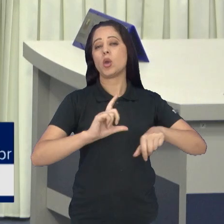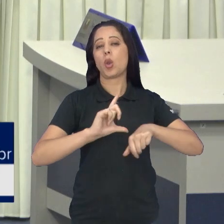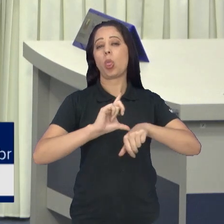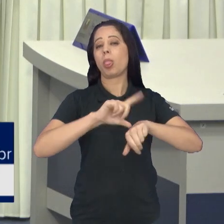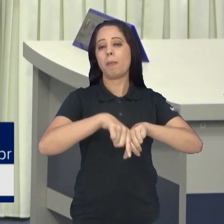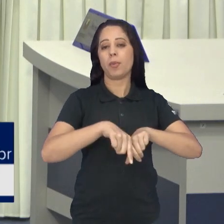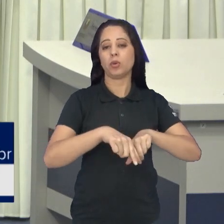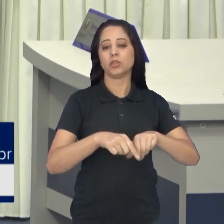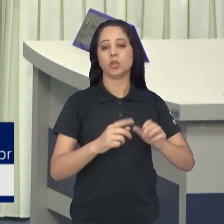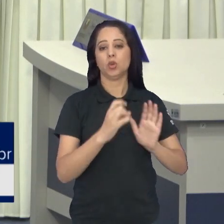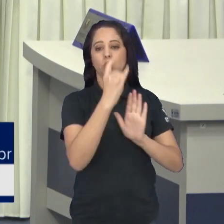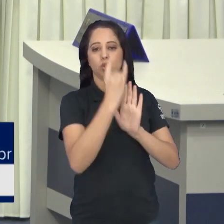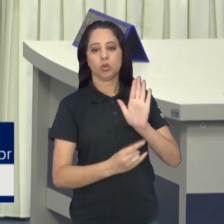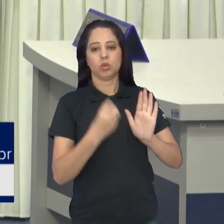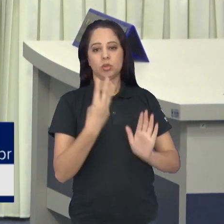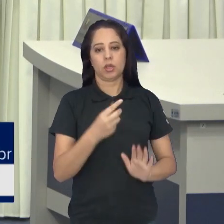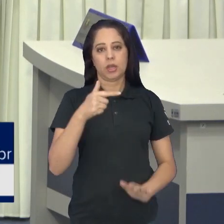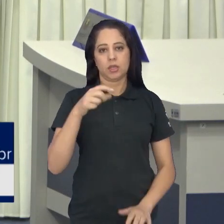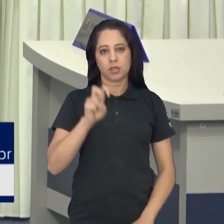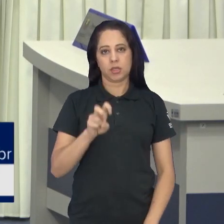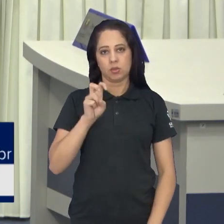processo: